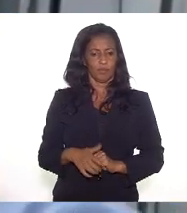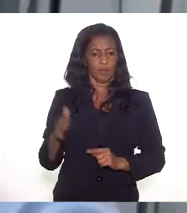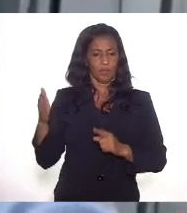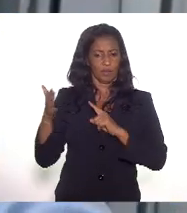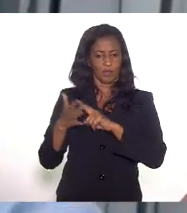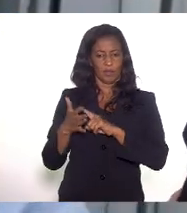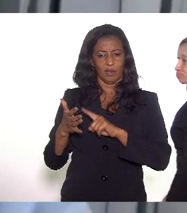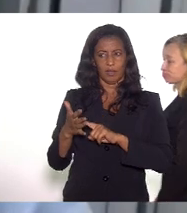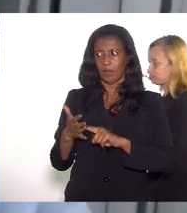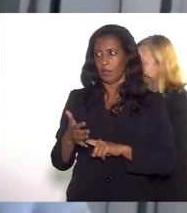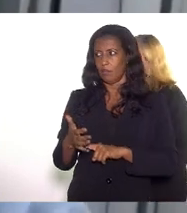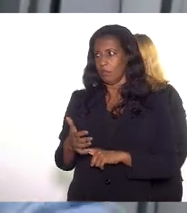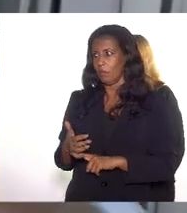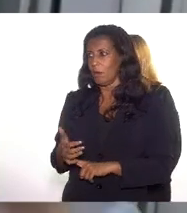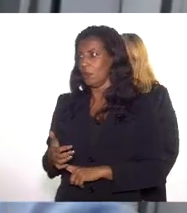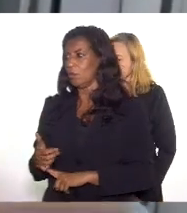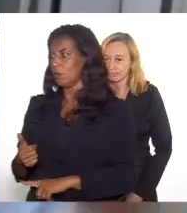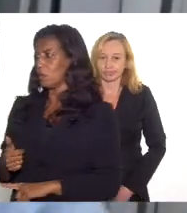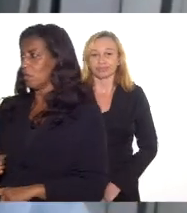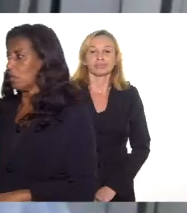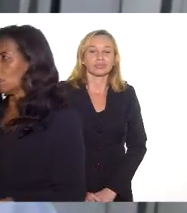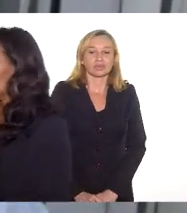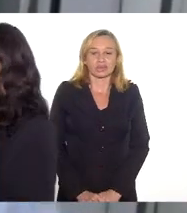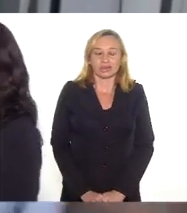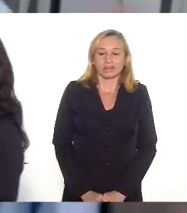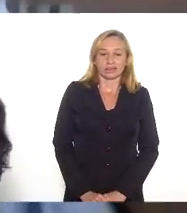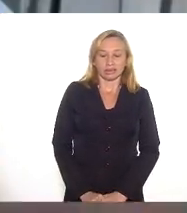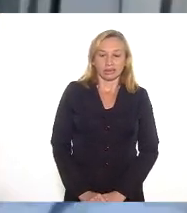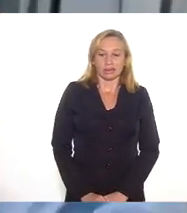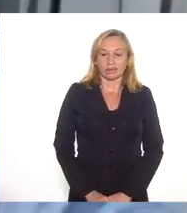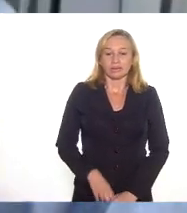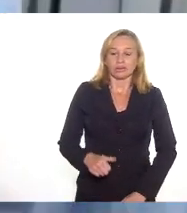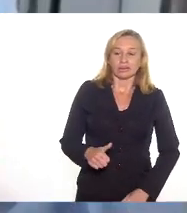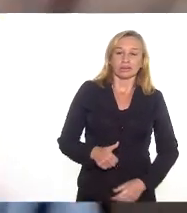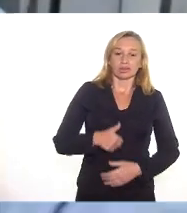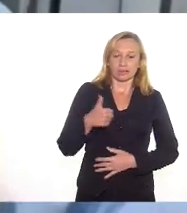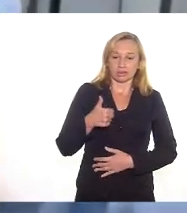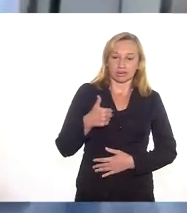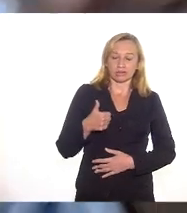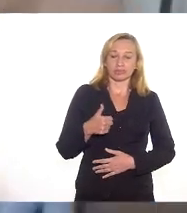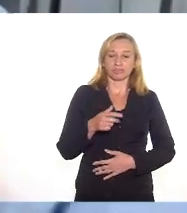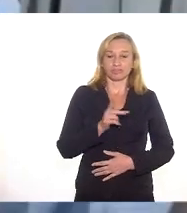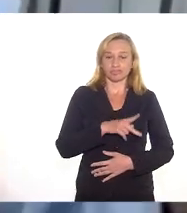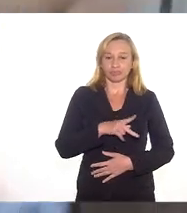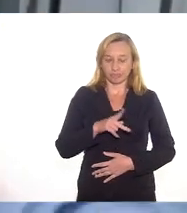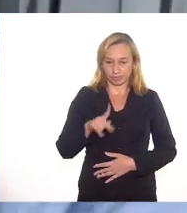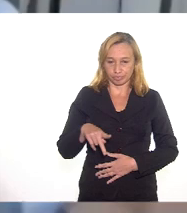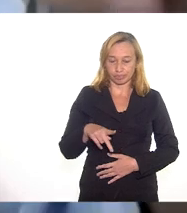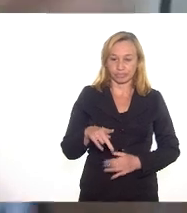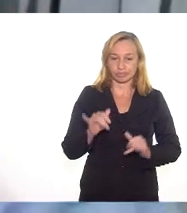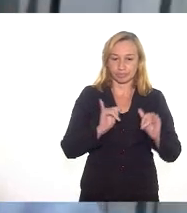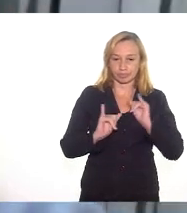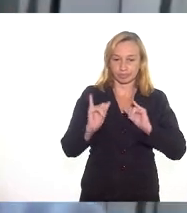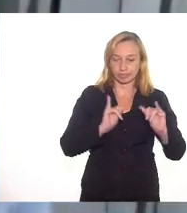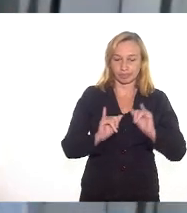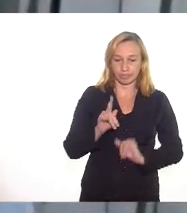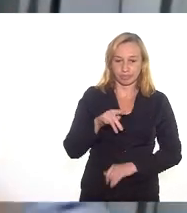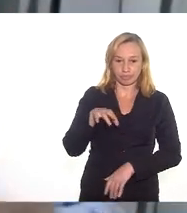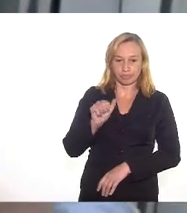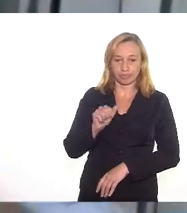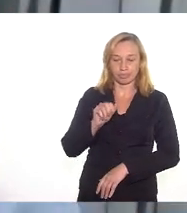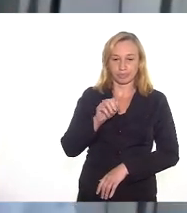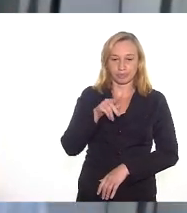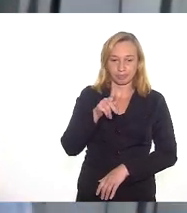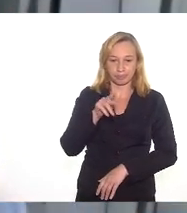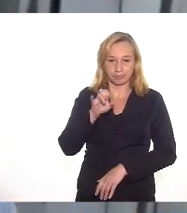né, melhoraram, né, no tocante aos estudantes cujos professores passaram pelo programa de formação do PNAIC, né,